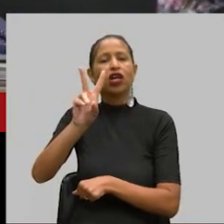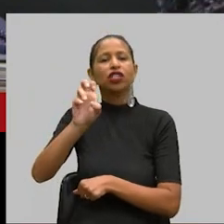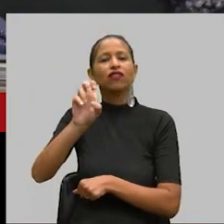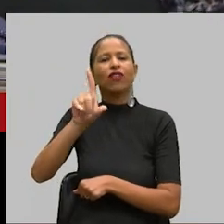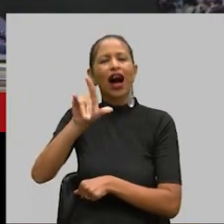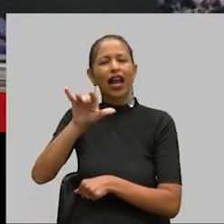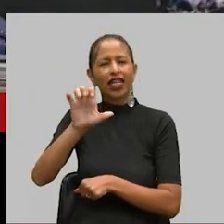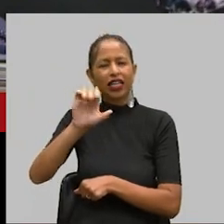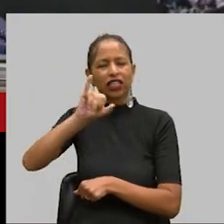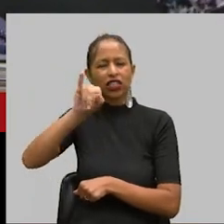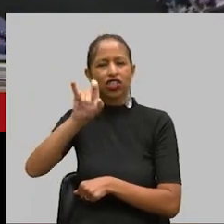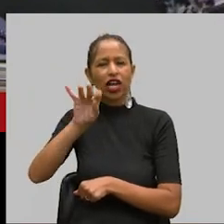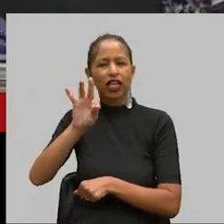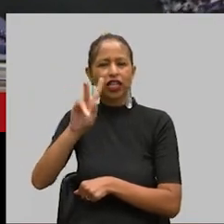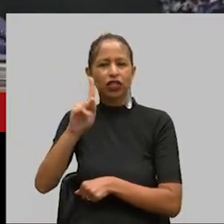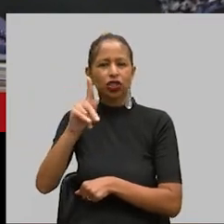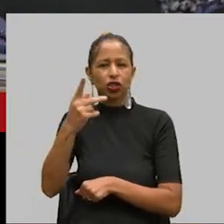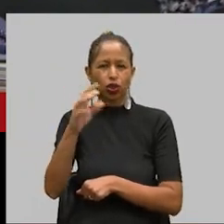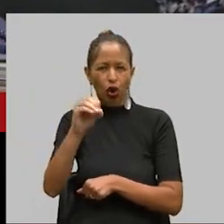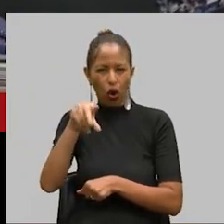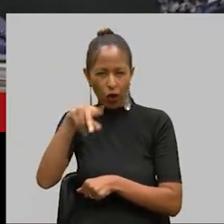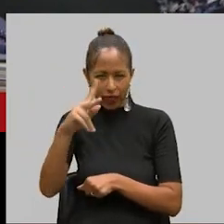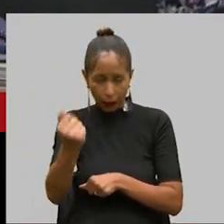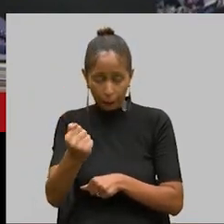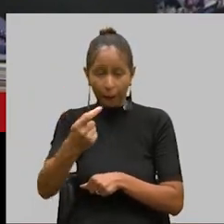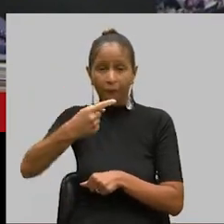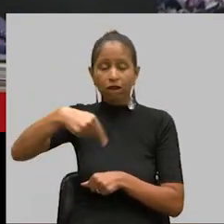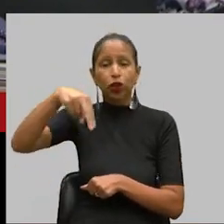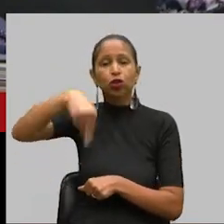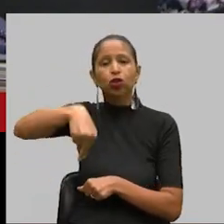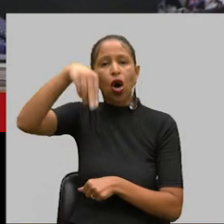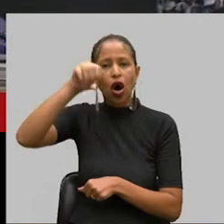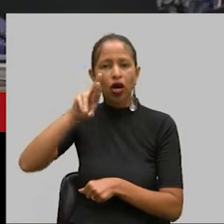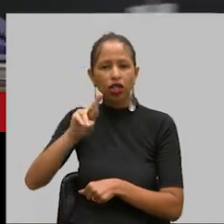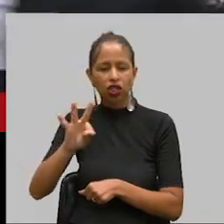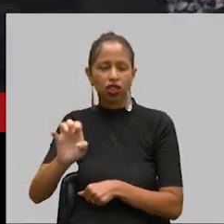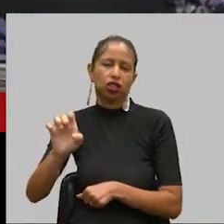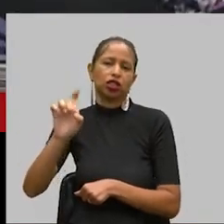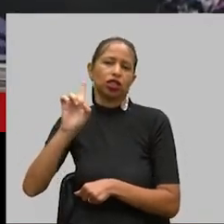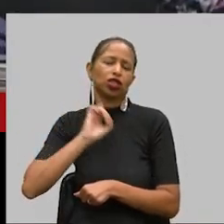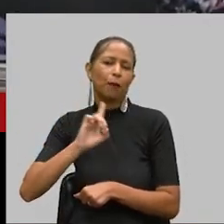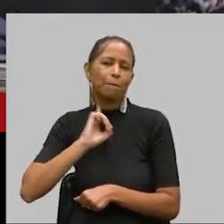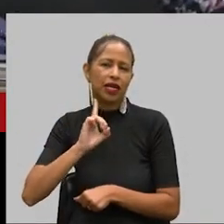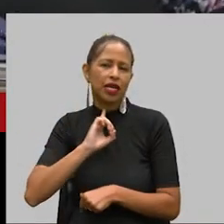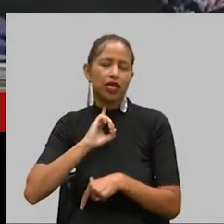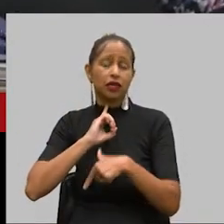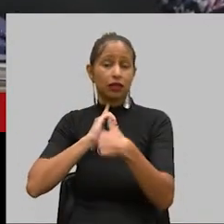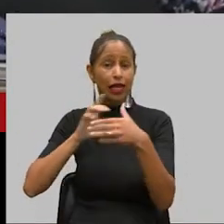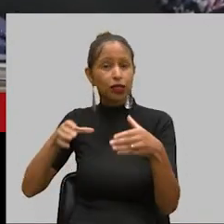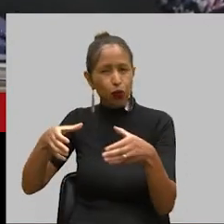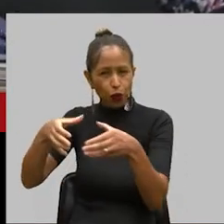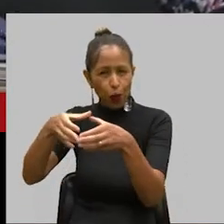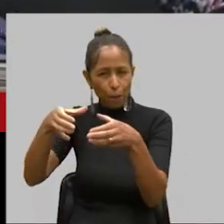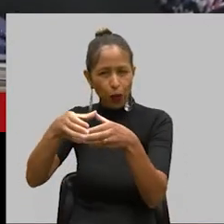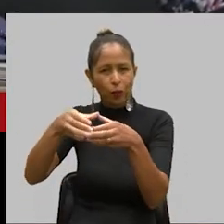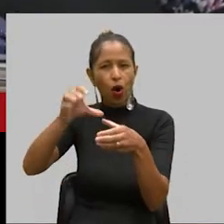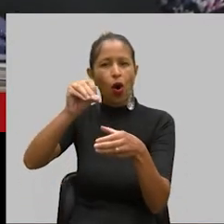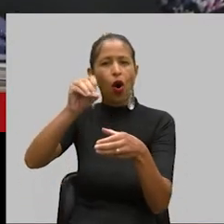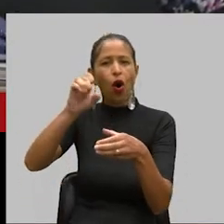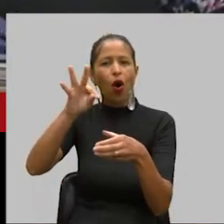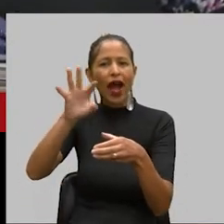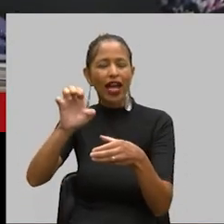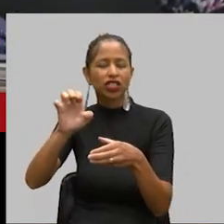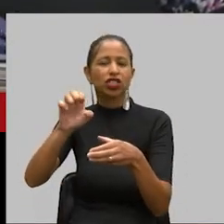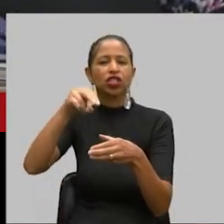Mucuri nós temos atuação em todo o norte de Minas Gerais no Vale do Mucuri no Vale do Jequitinhonha no Oeste de Minas no